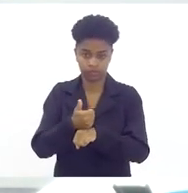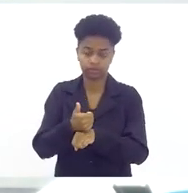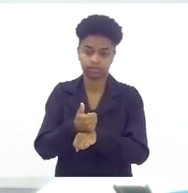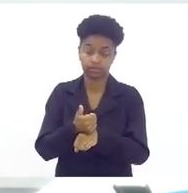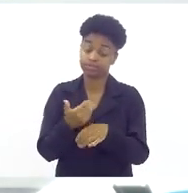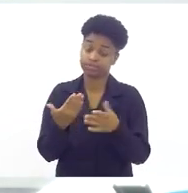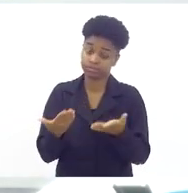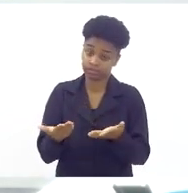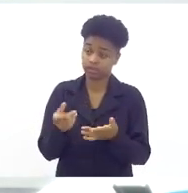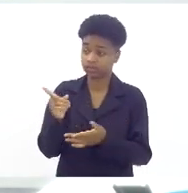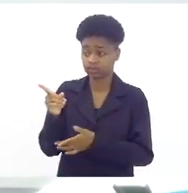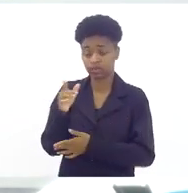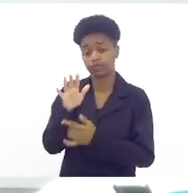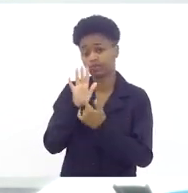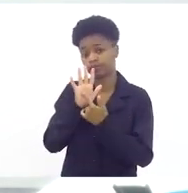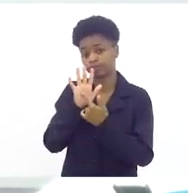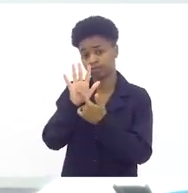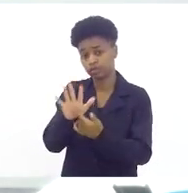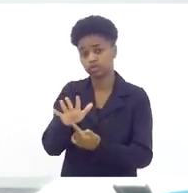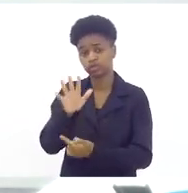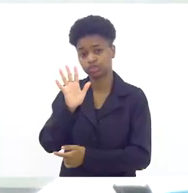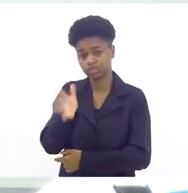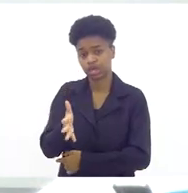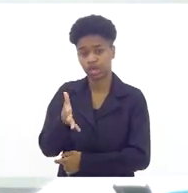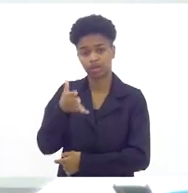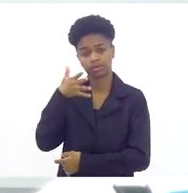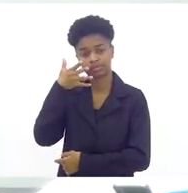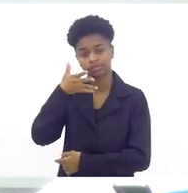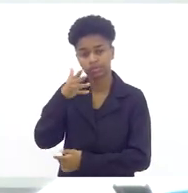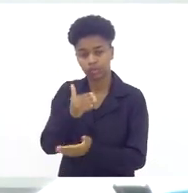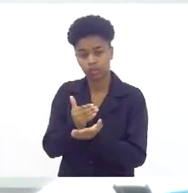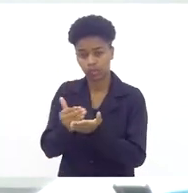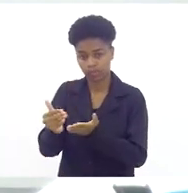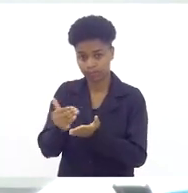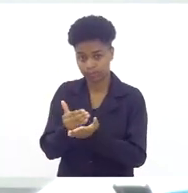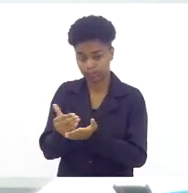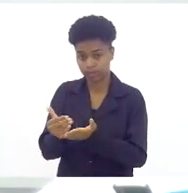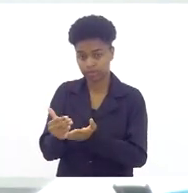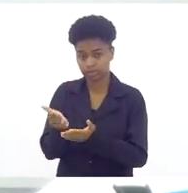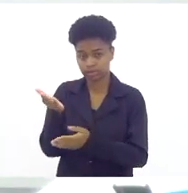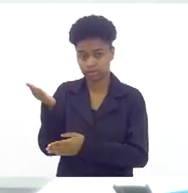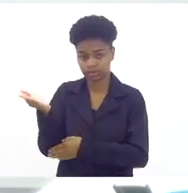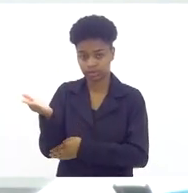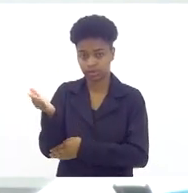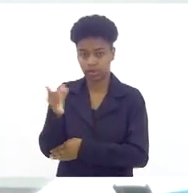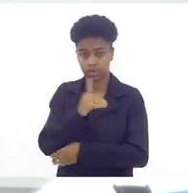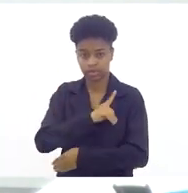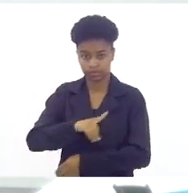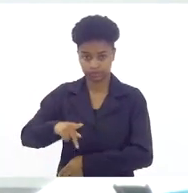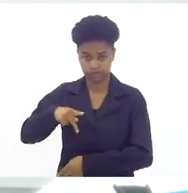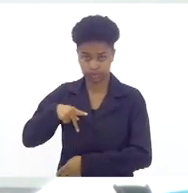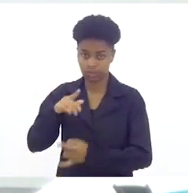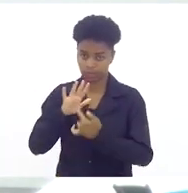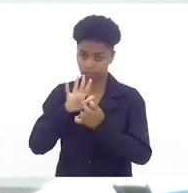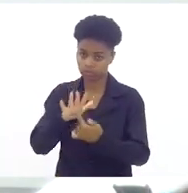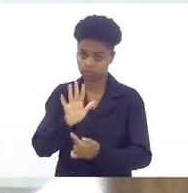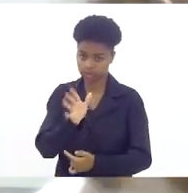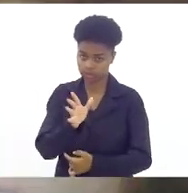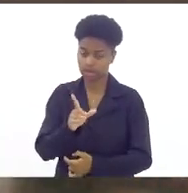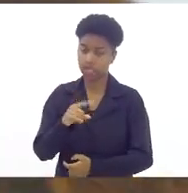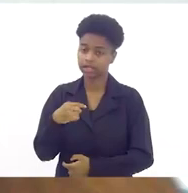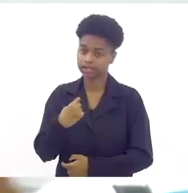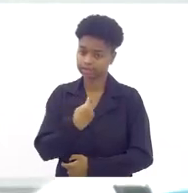bem foi levantado aqui na sua fala lá Inicial pelo Defensor Público a gente